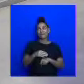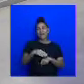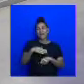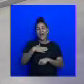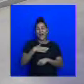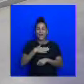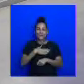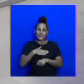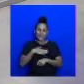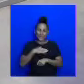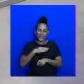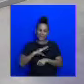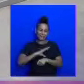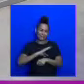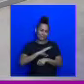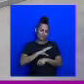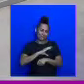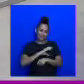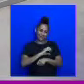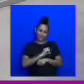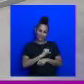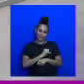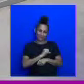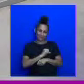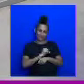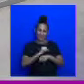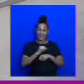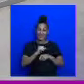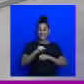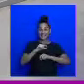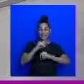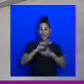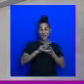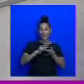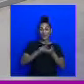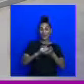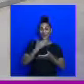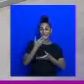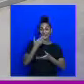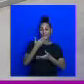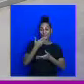queridinha dos apostadores, Loto Fácil, concurso